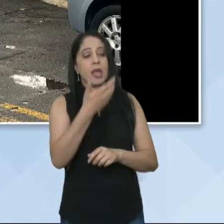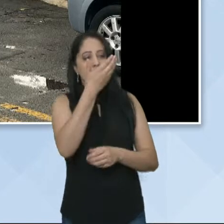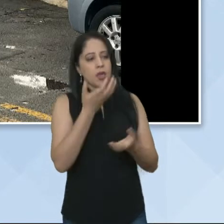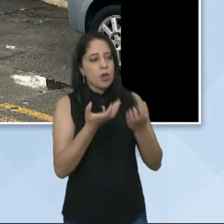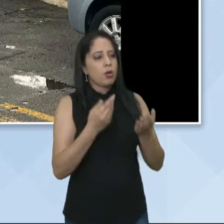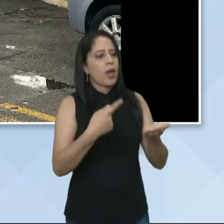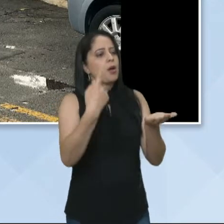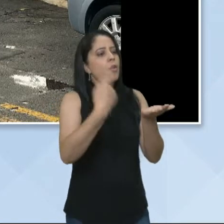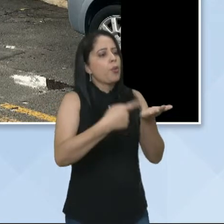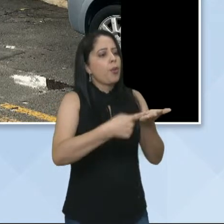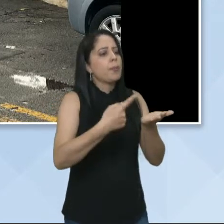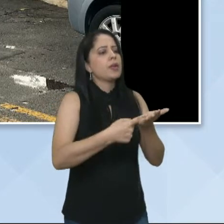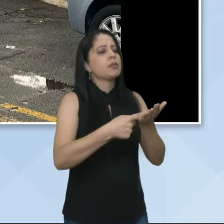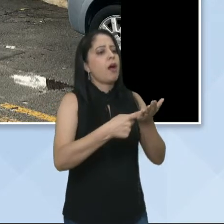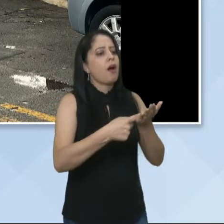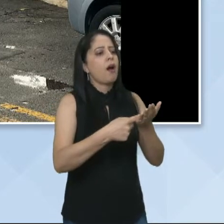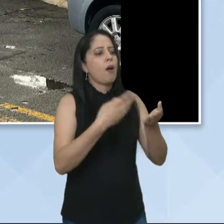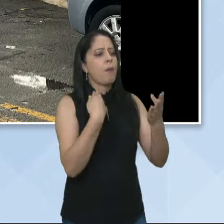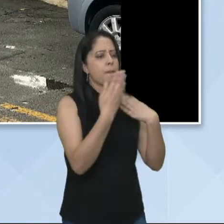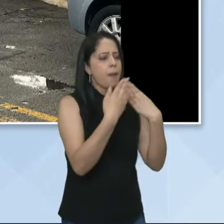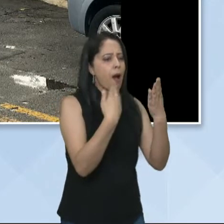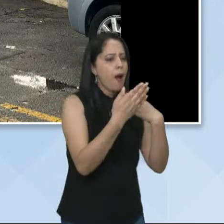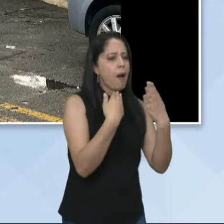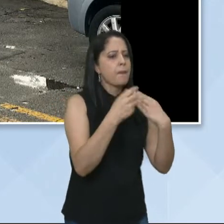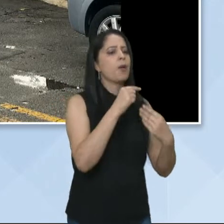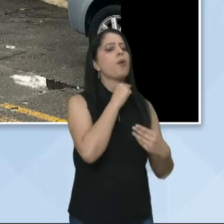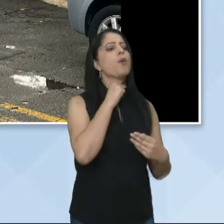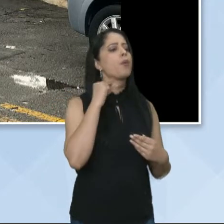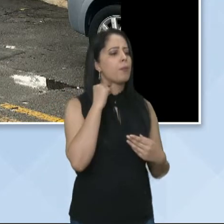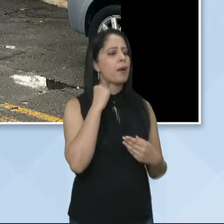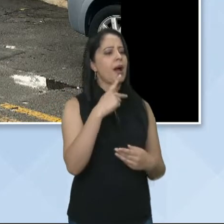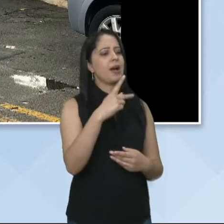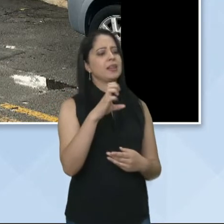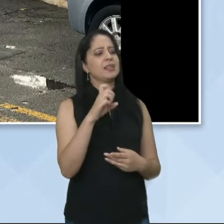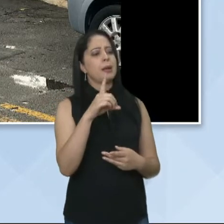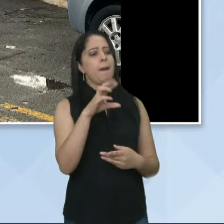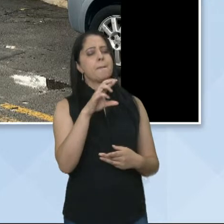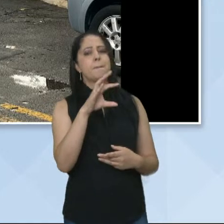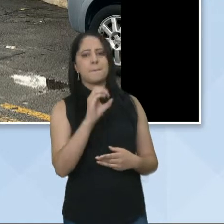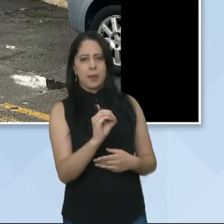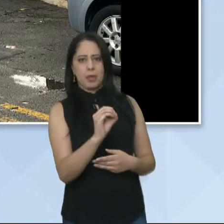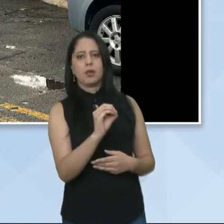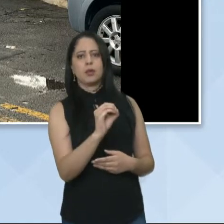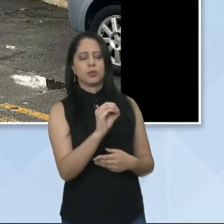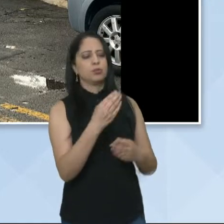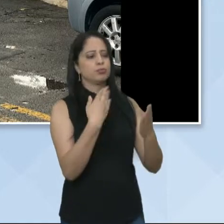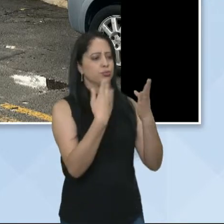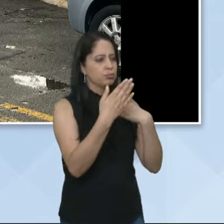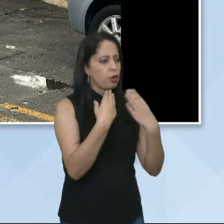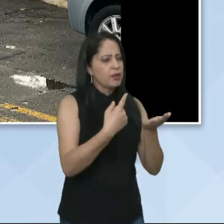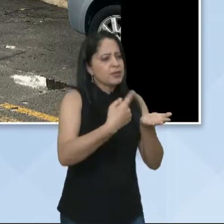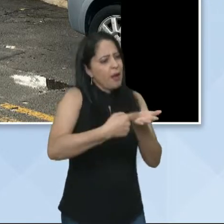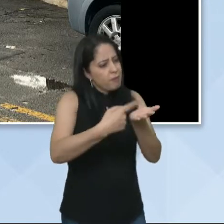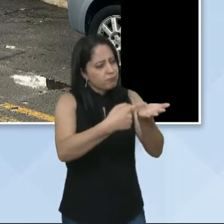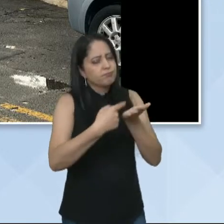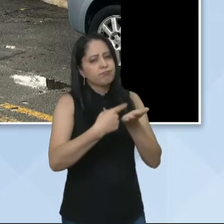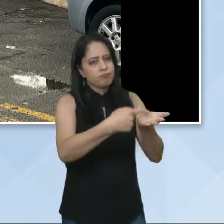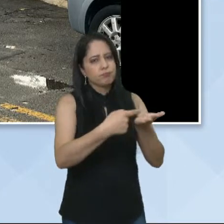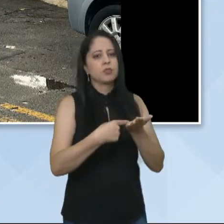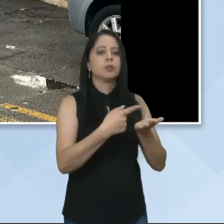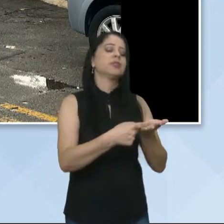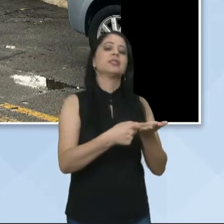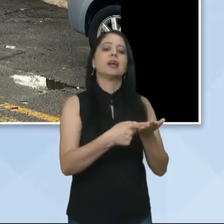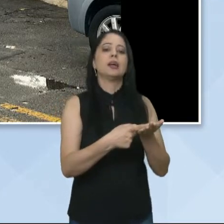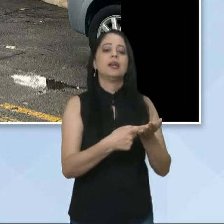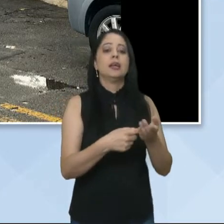padre Pedrinho para nós conversarmos também. A igreja católica utiliza aquele espaço como estacionamento nos fins de semana,